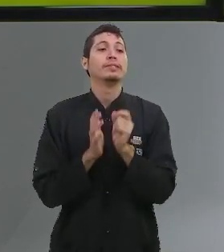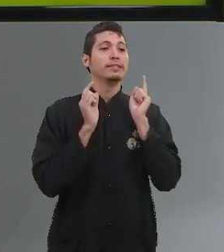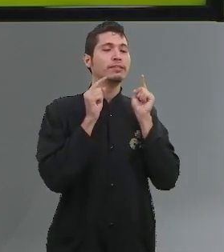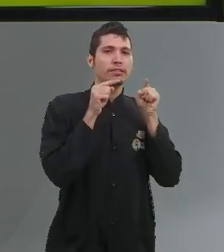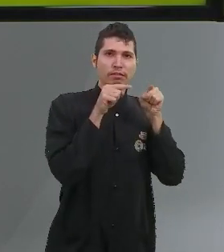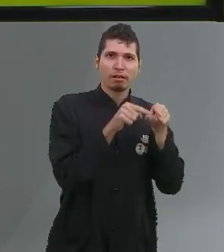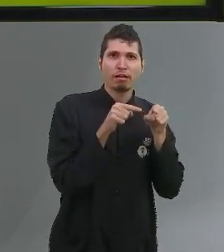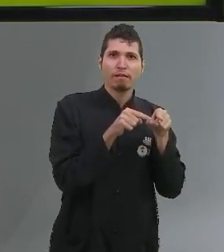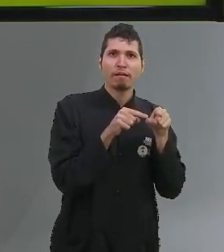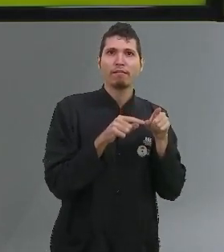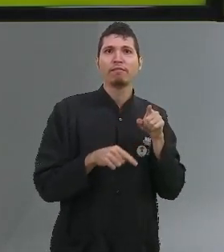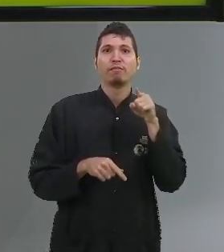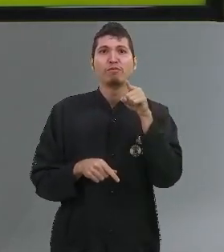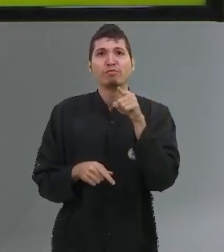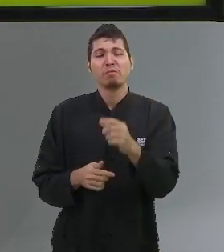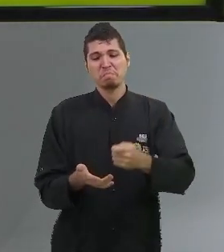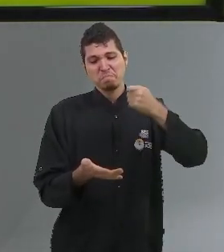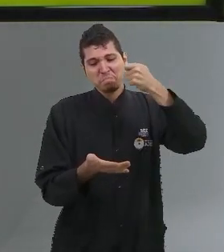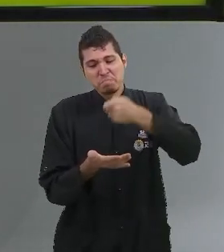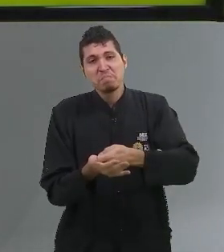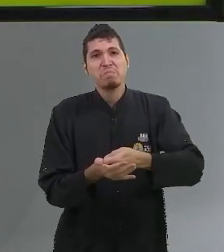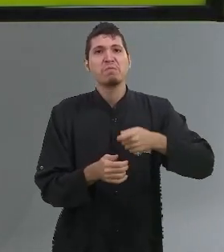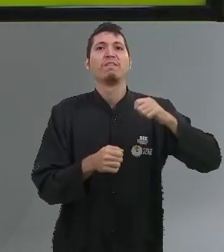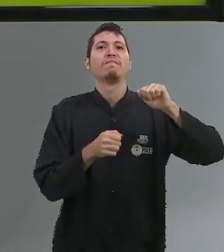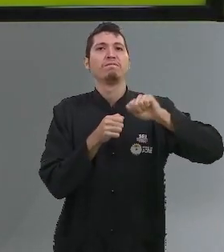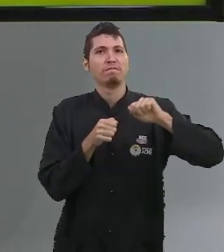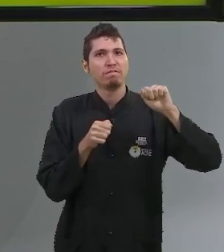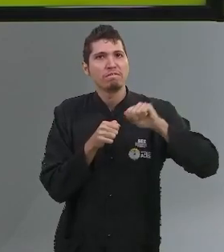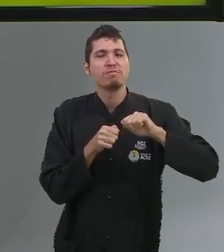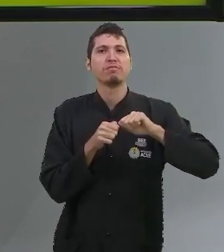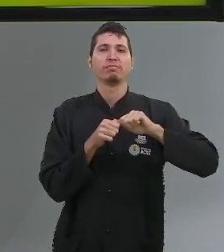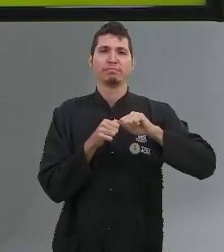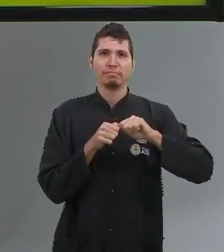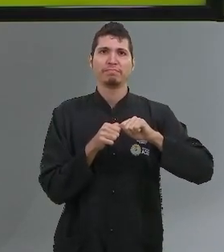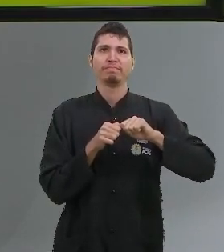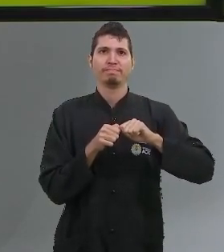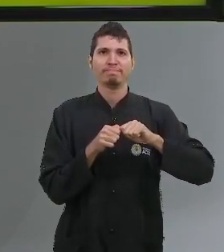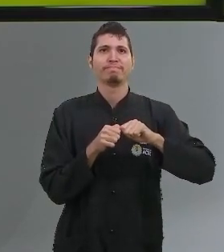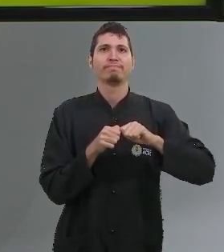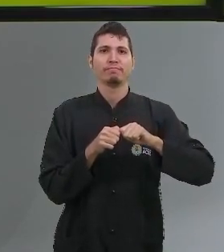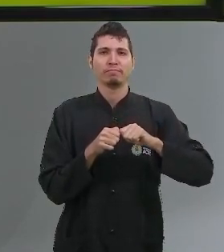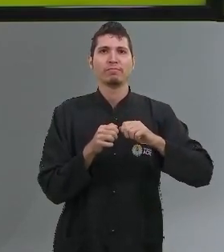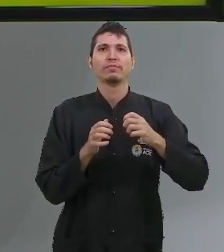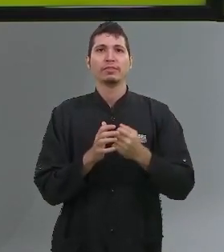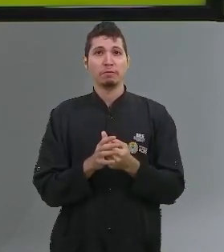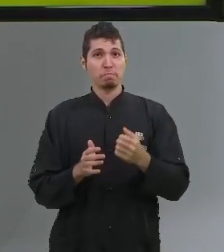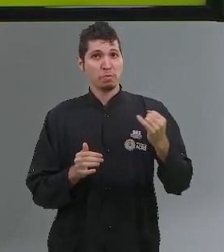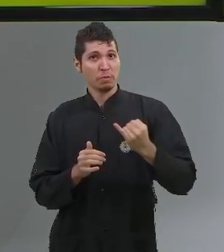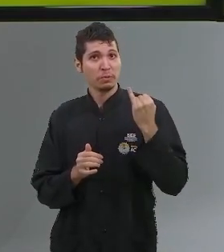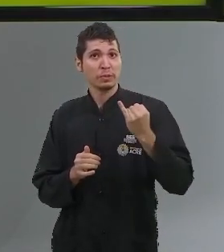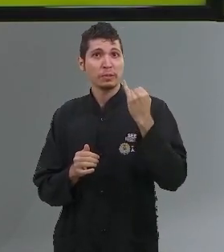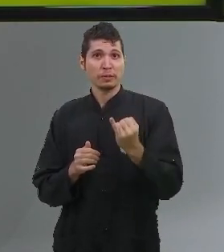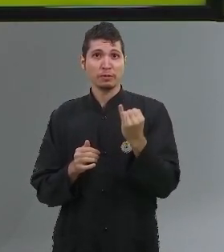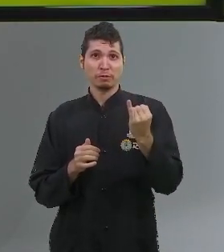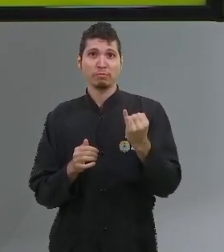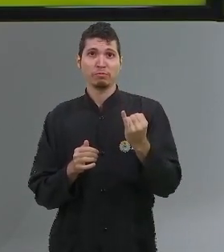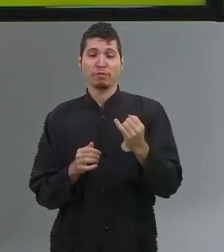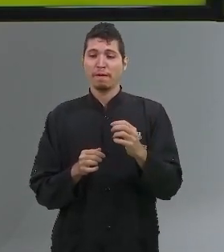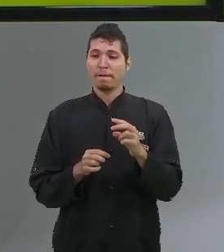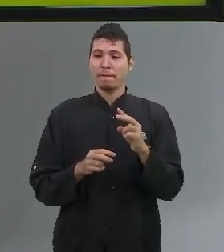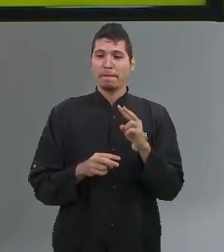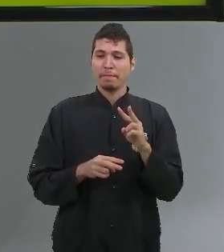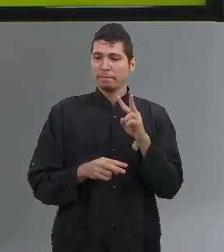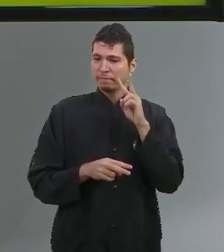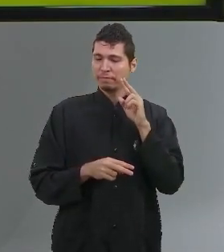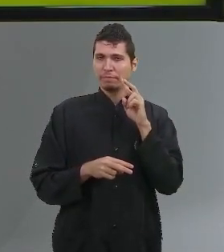urgente, você deve executar naquele momento. Então é importante a gente mapear qual é o tipo de atividade, qual é o